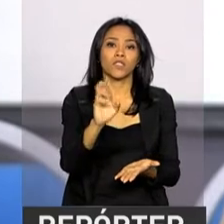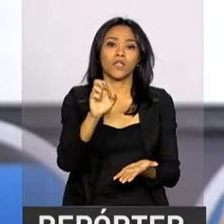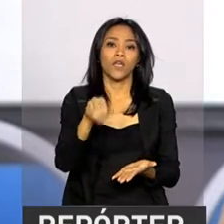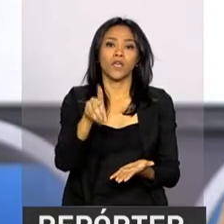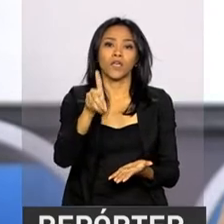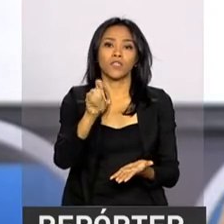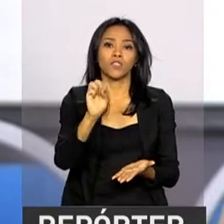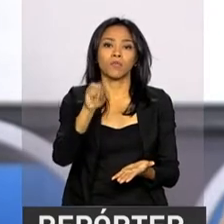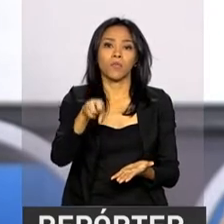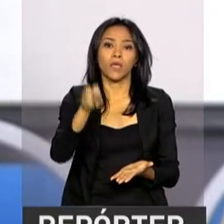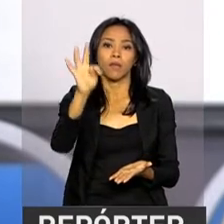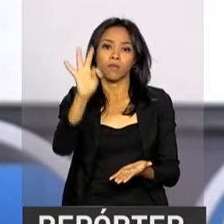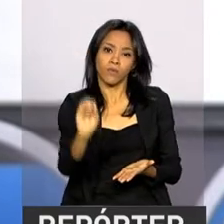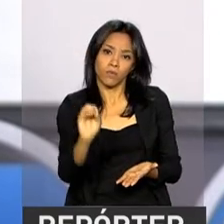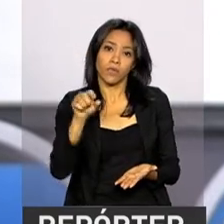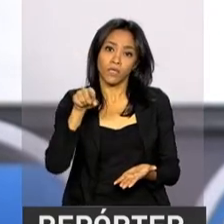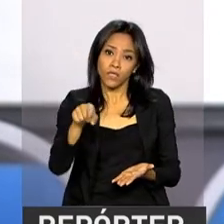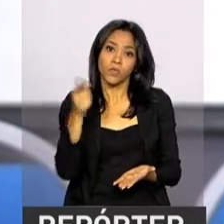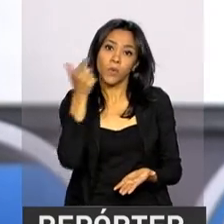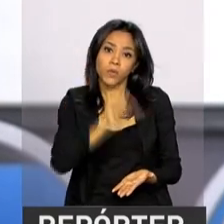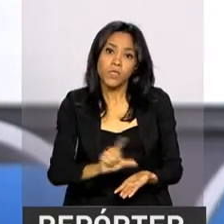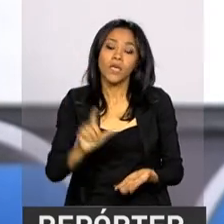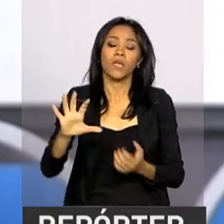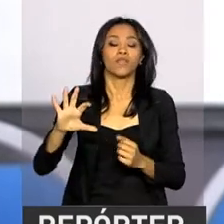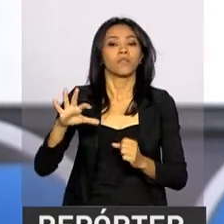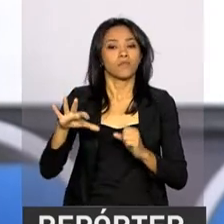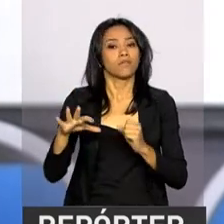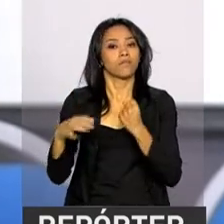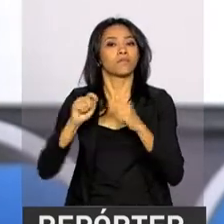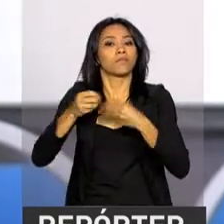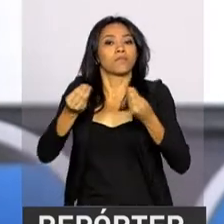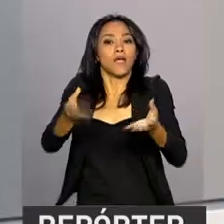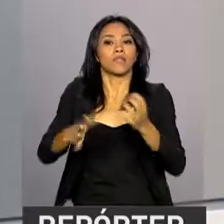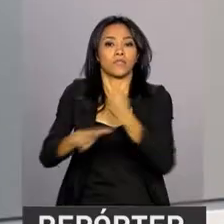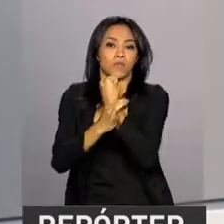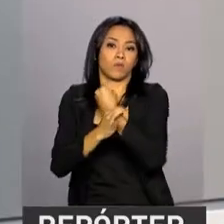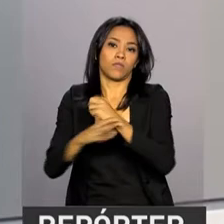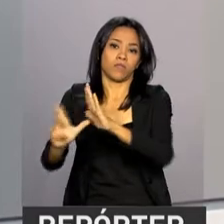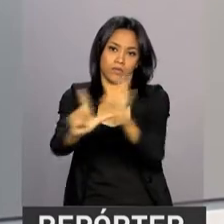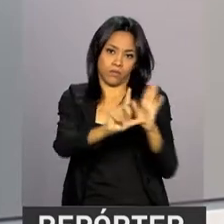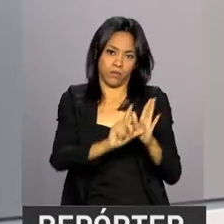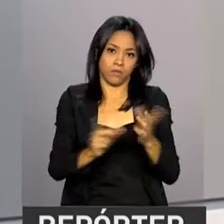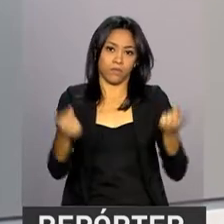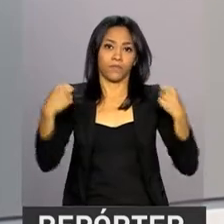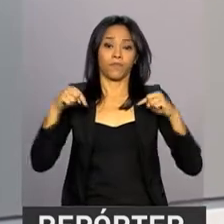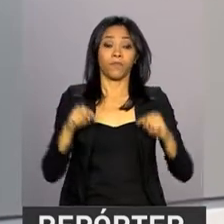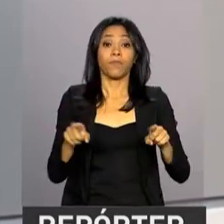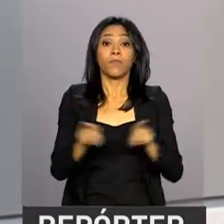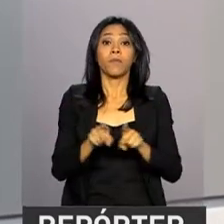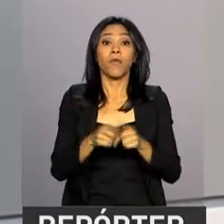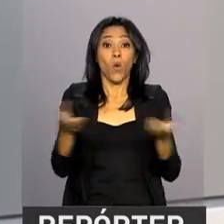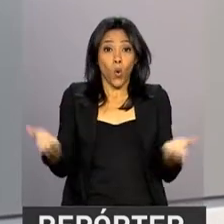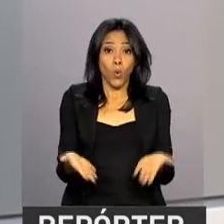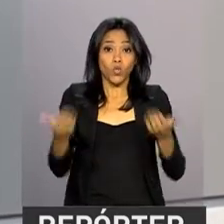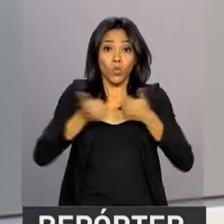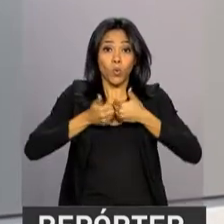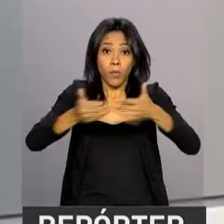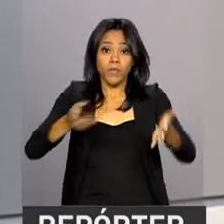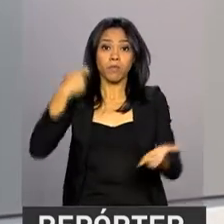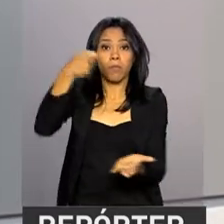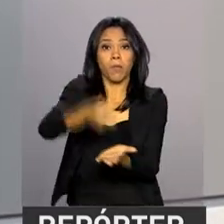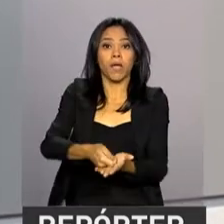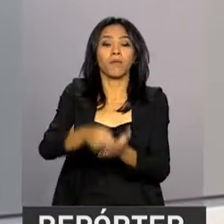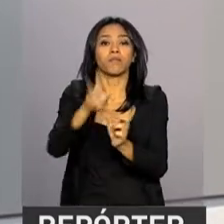fatores que conseguem segurar o varejo mesmo roxo a receita federal paga hoje o quinto lote